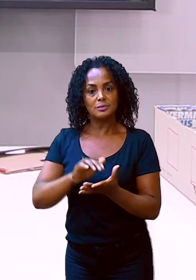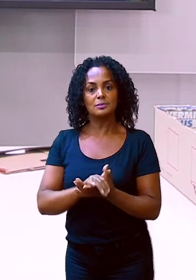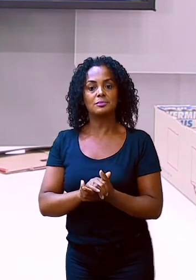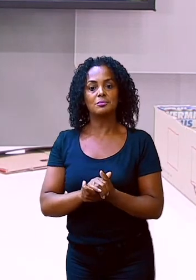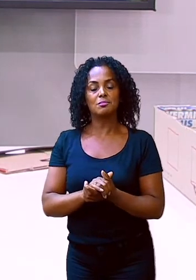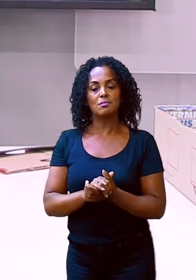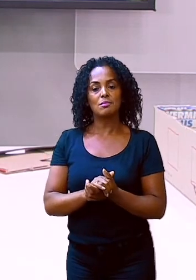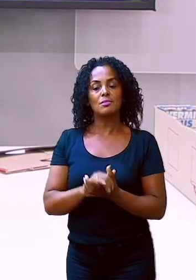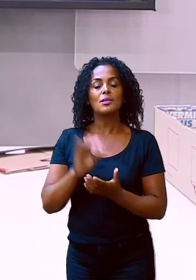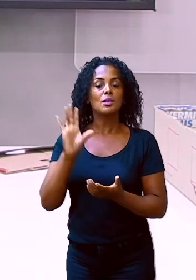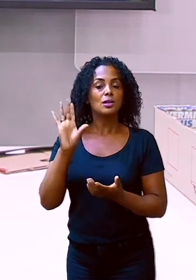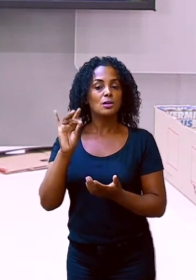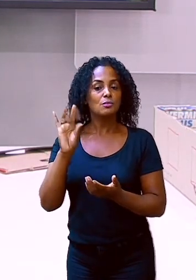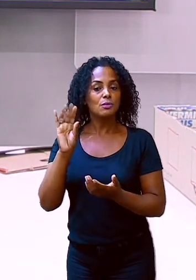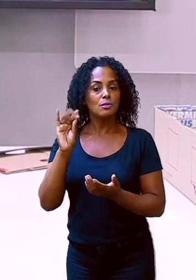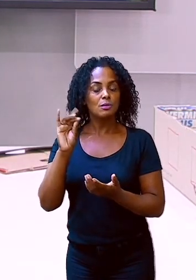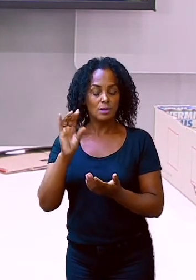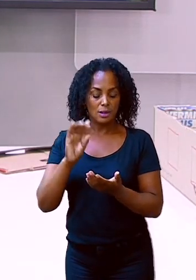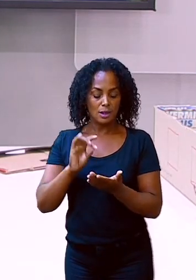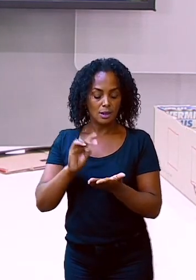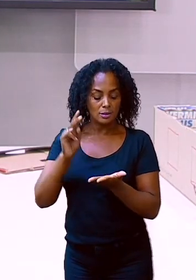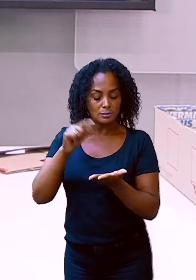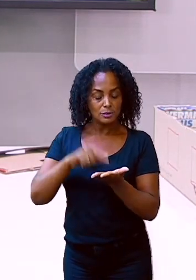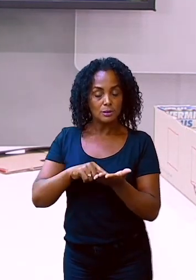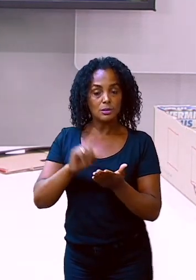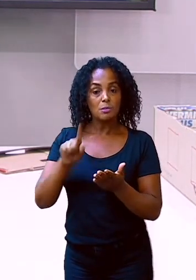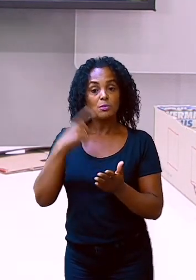Vou colar e já eu mostro para vocês.